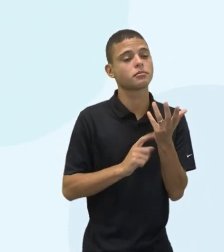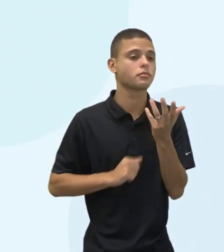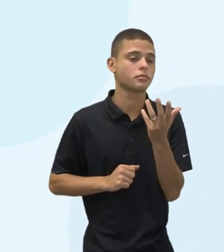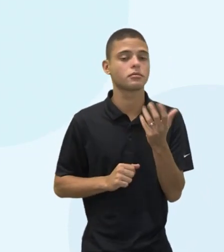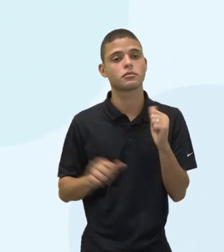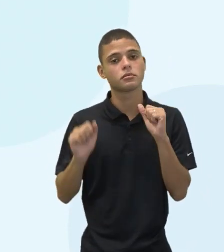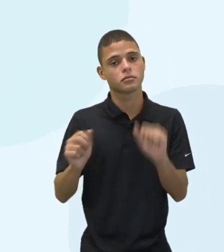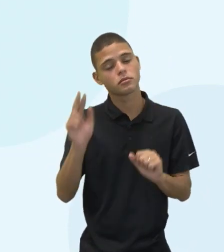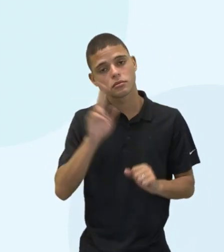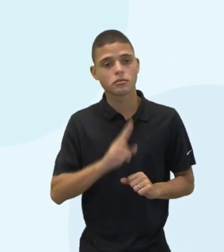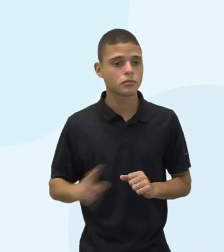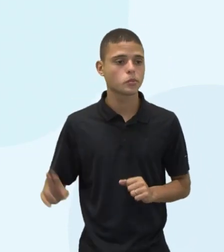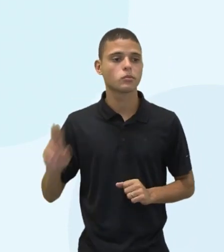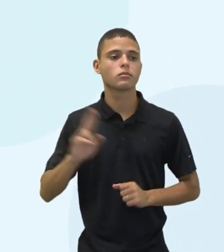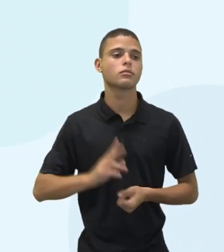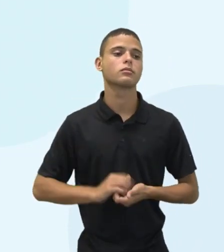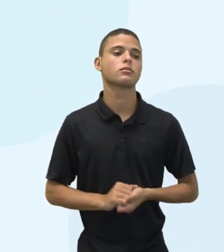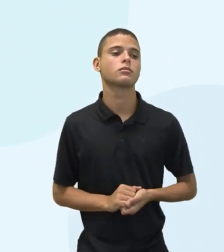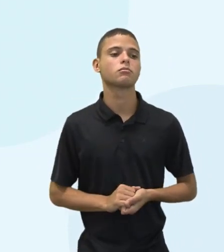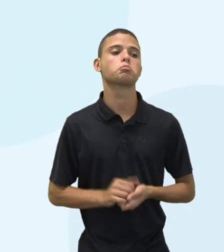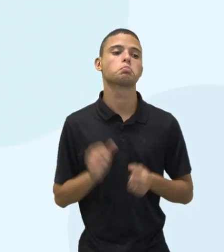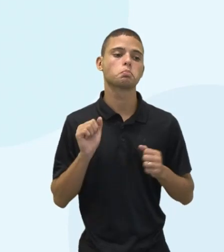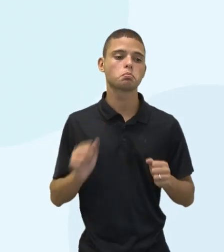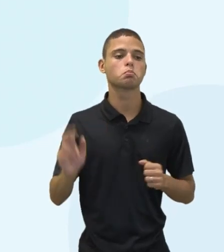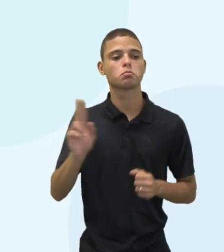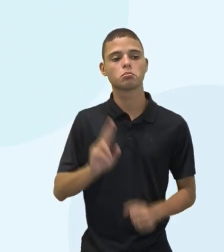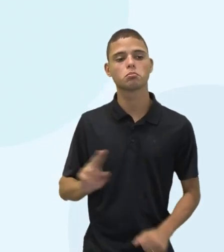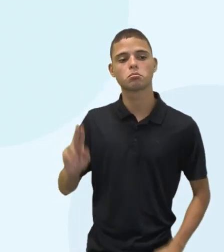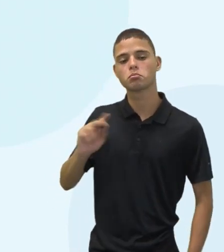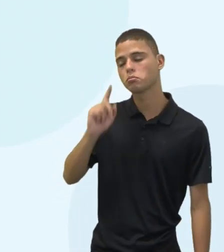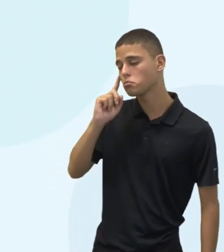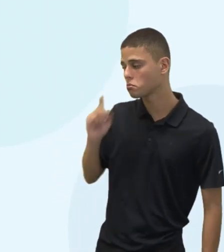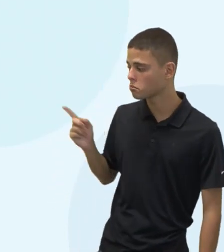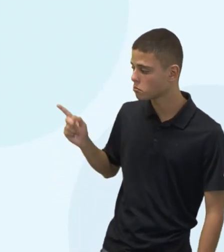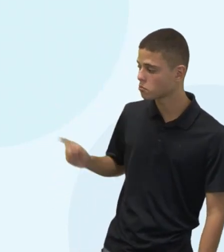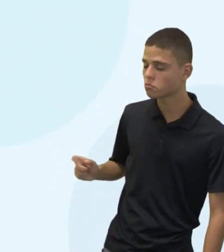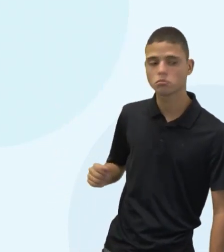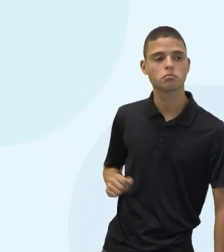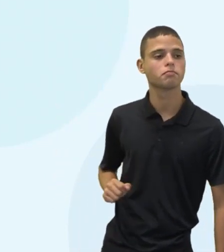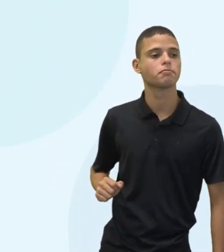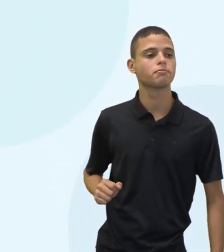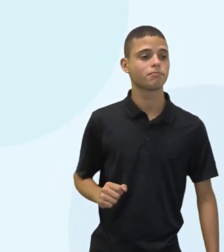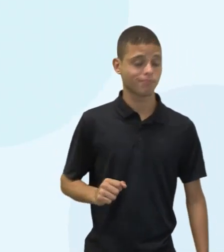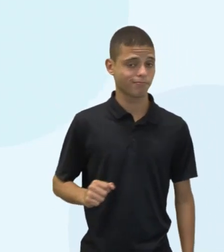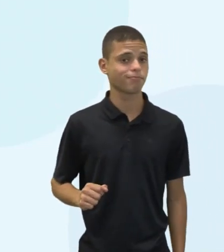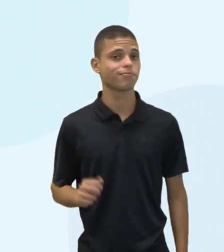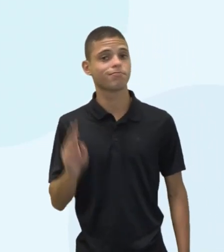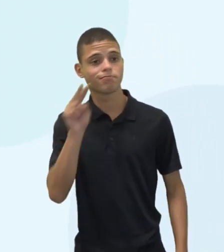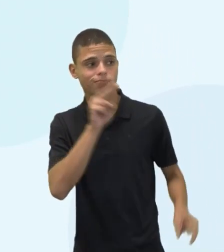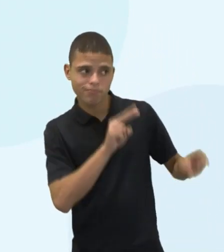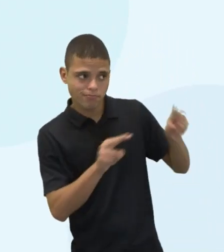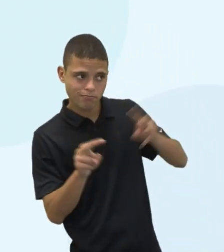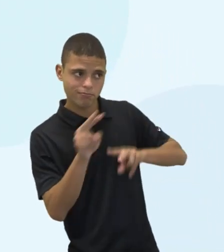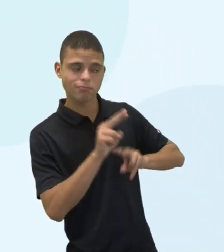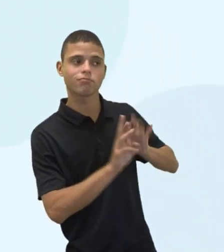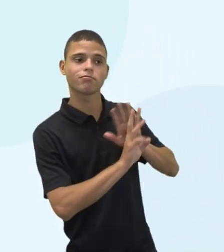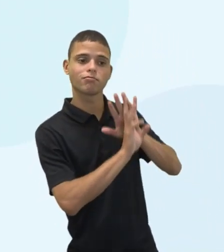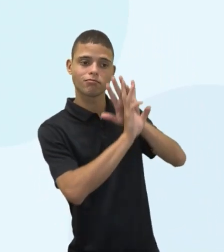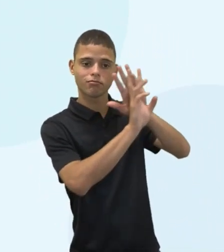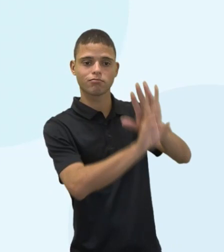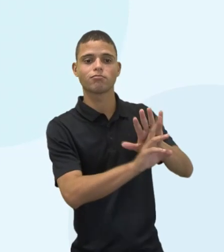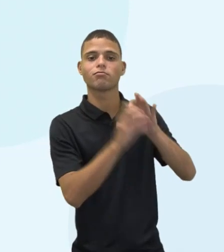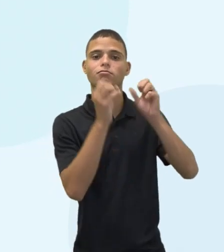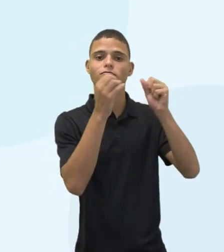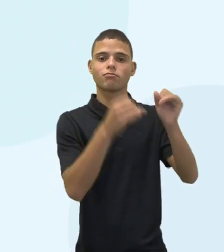mais, entre outras, que poderão ser utilizadas, né? E aí você vai trabalhar visualização e representação para descrever